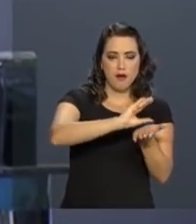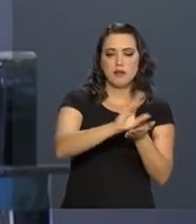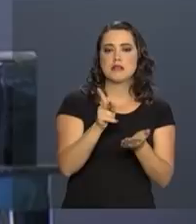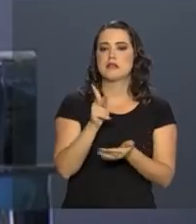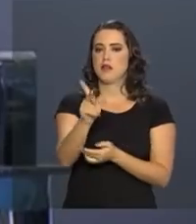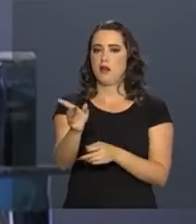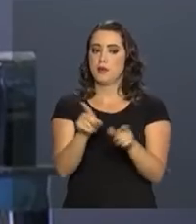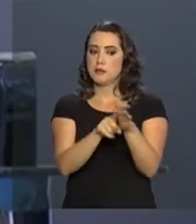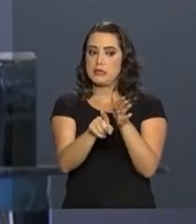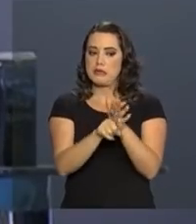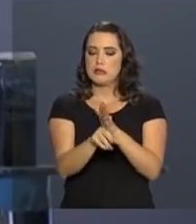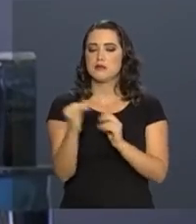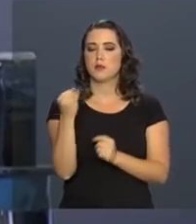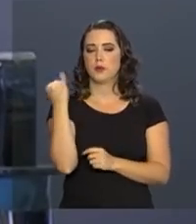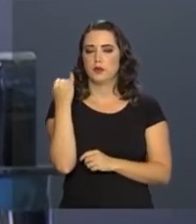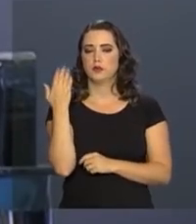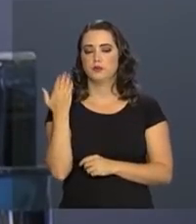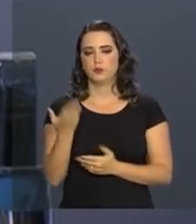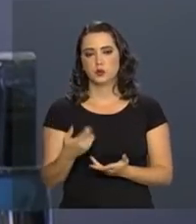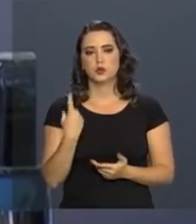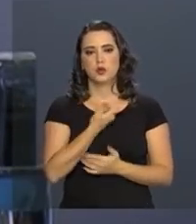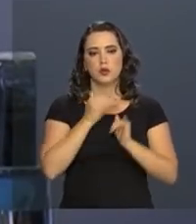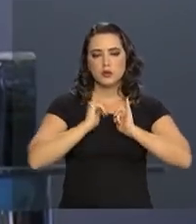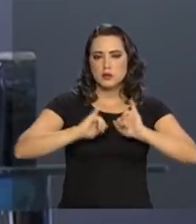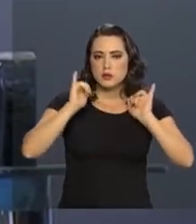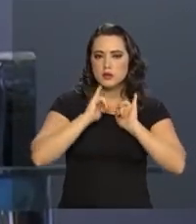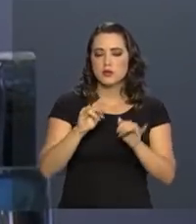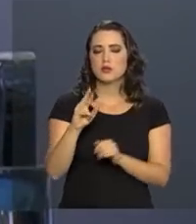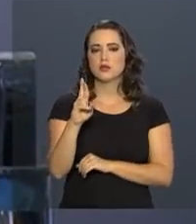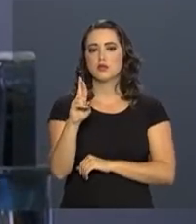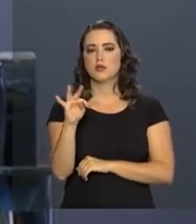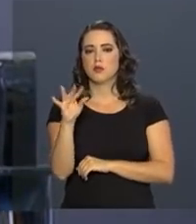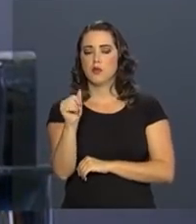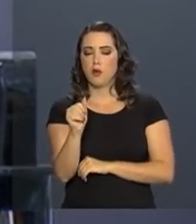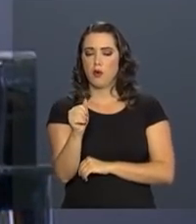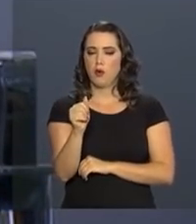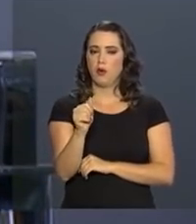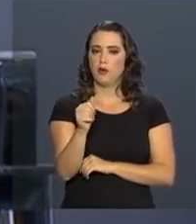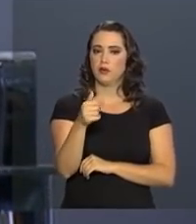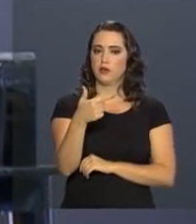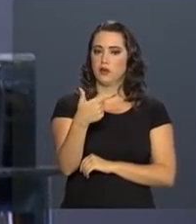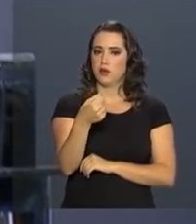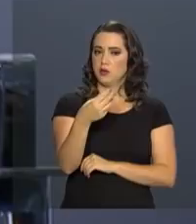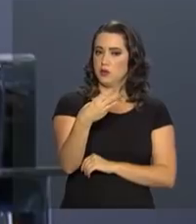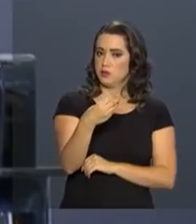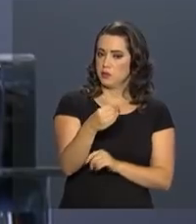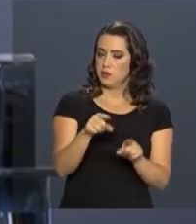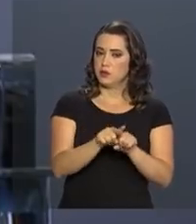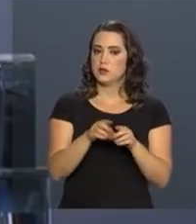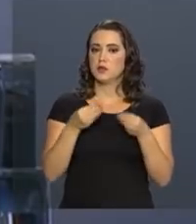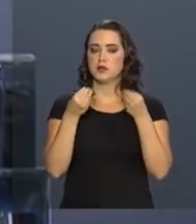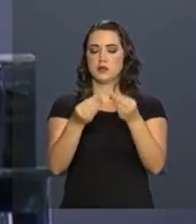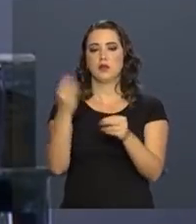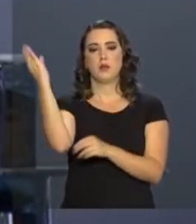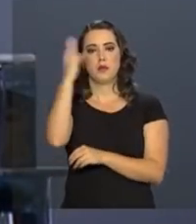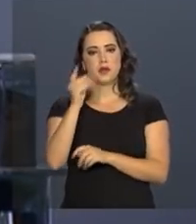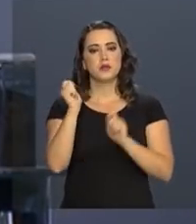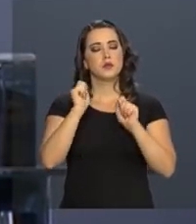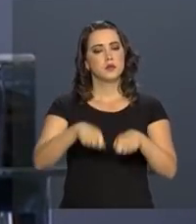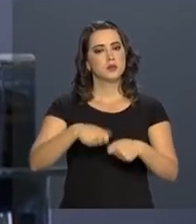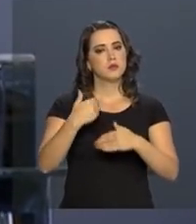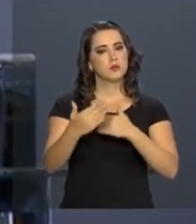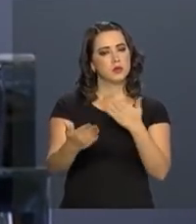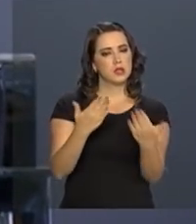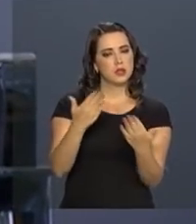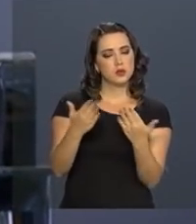isso, insistimos tanto no lançamento do Rota 2030 para garantir que o Brasil seja competitivo